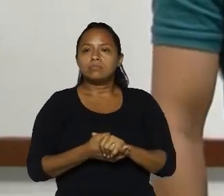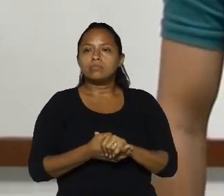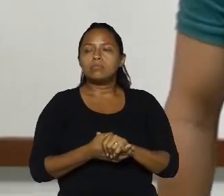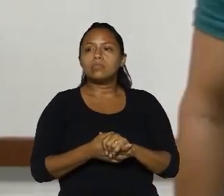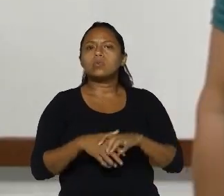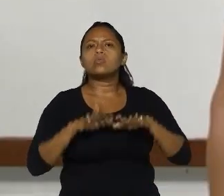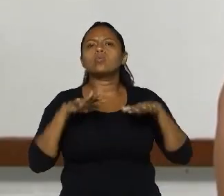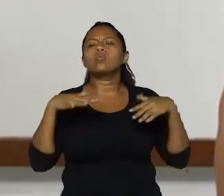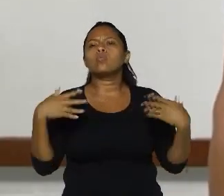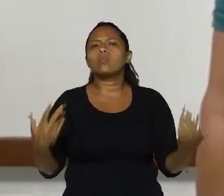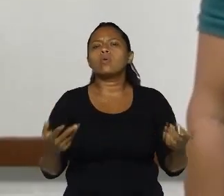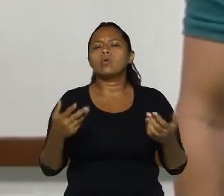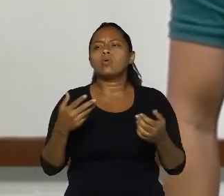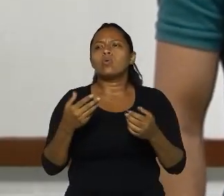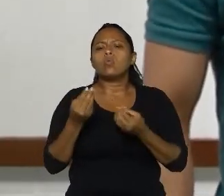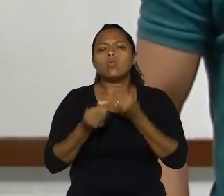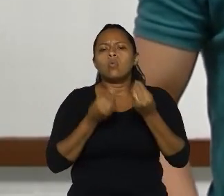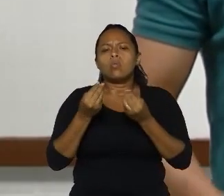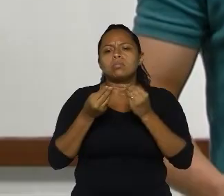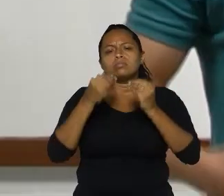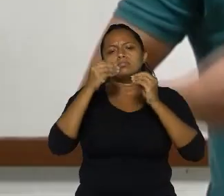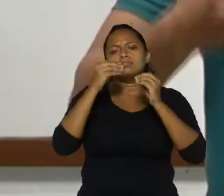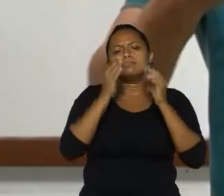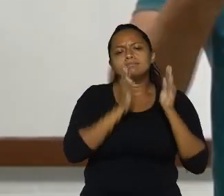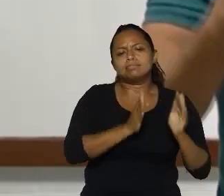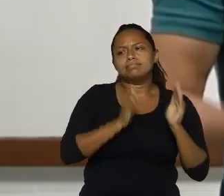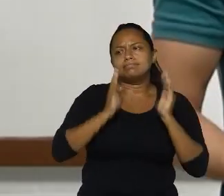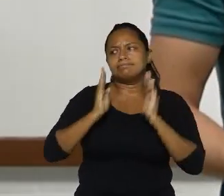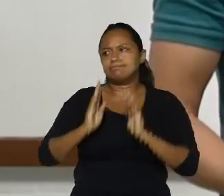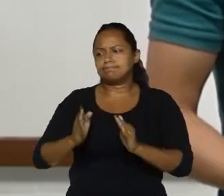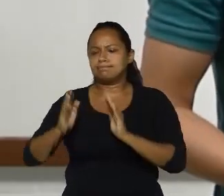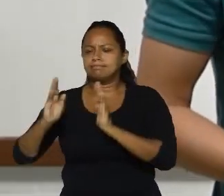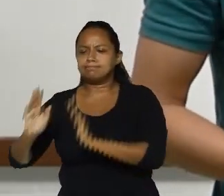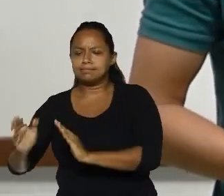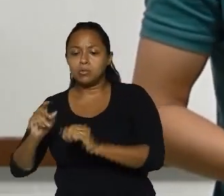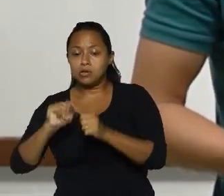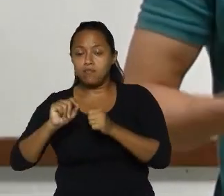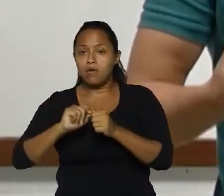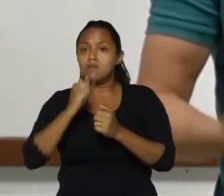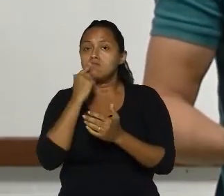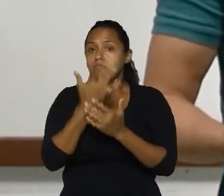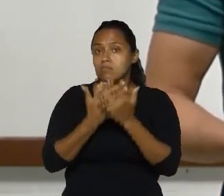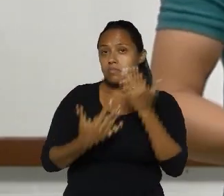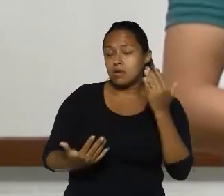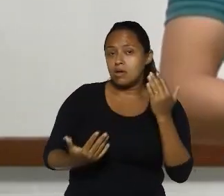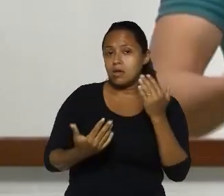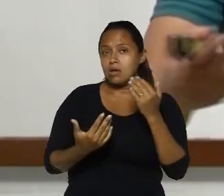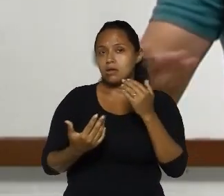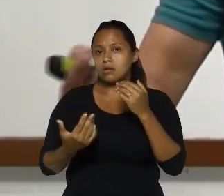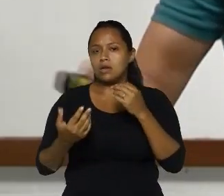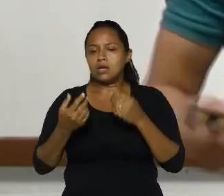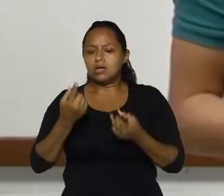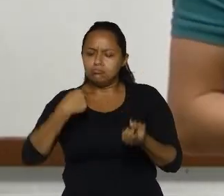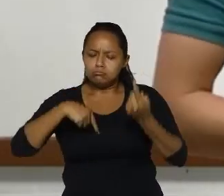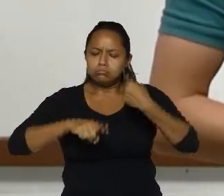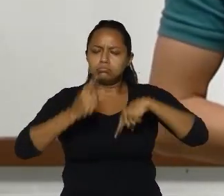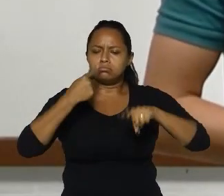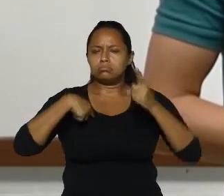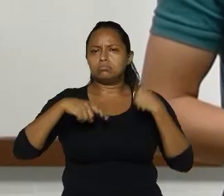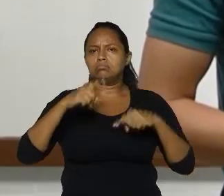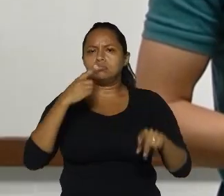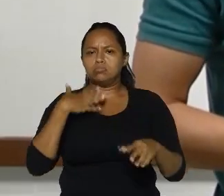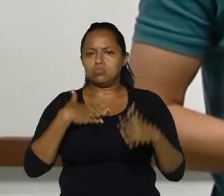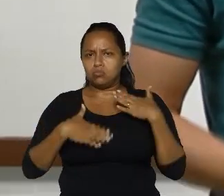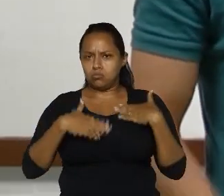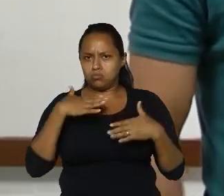Qual seria a composição do sangue? Quais são os componentes que formam o sangue, esse fluido que circula dentro dos